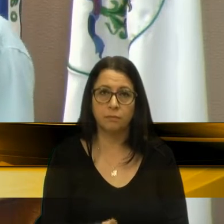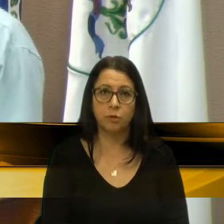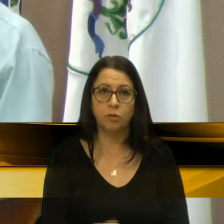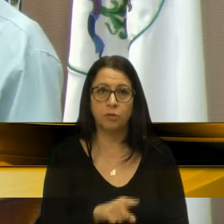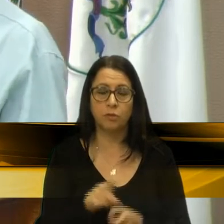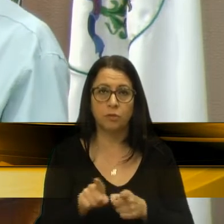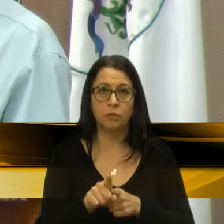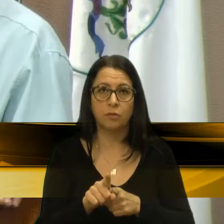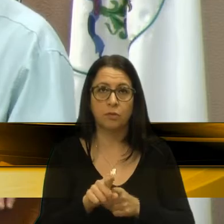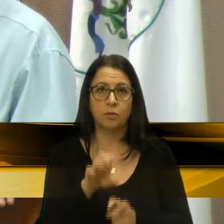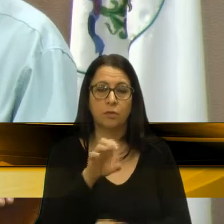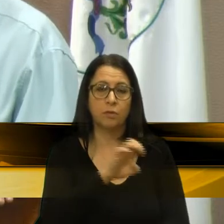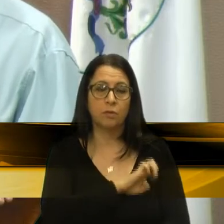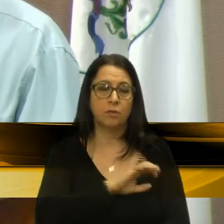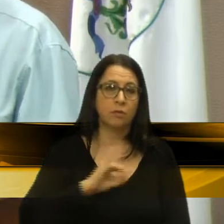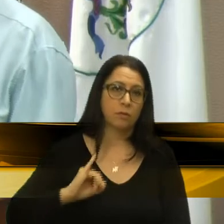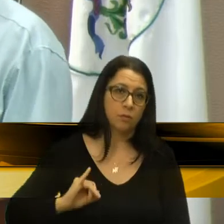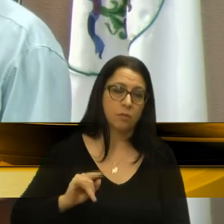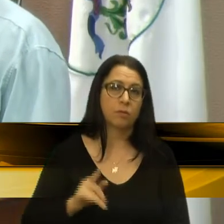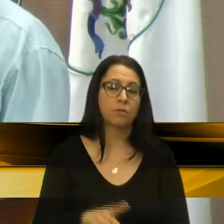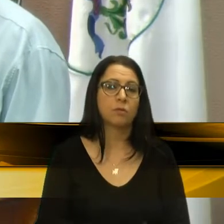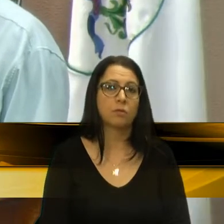indicá-los e